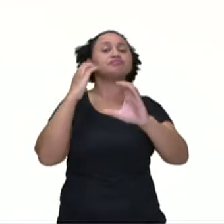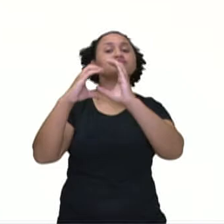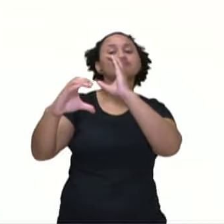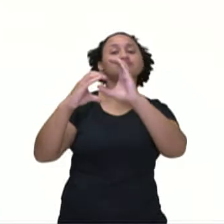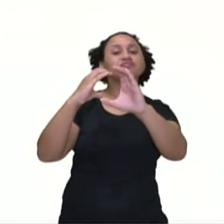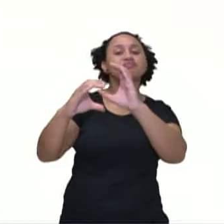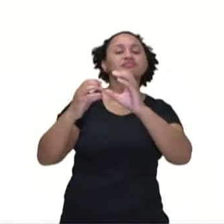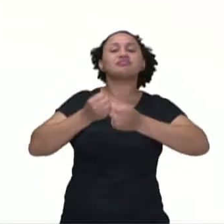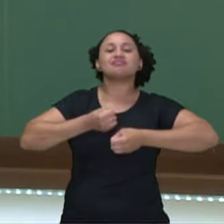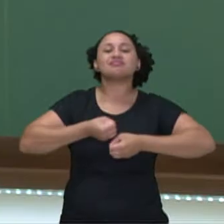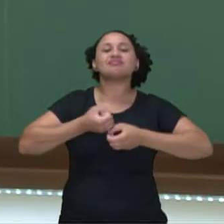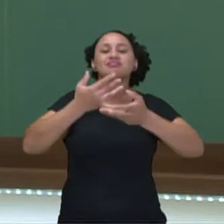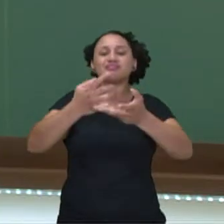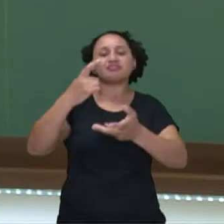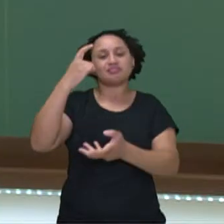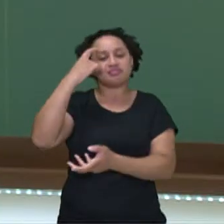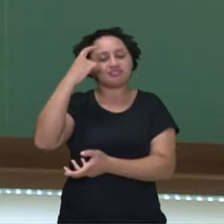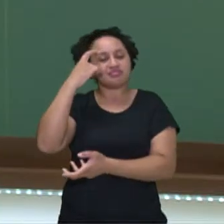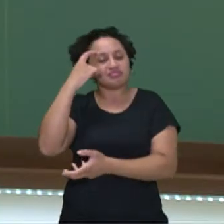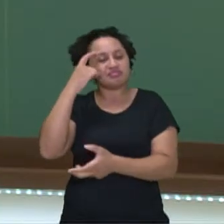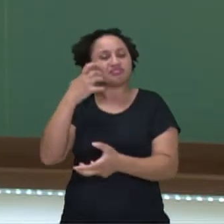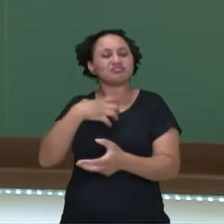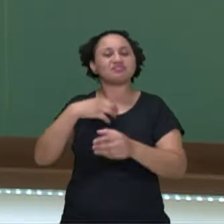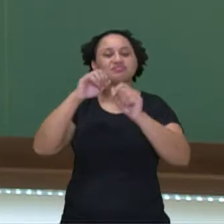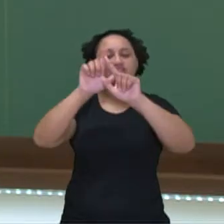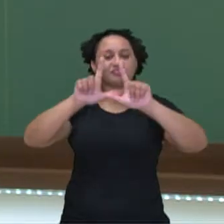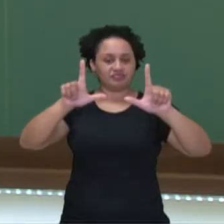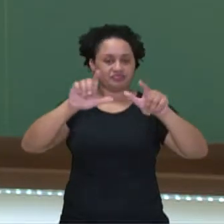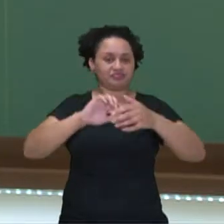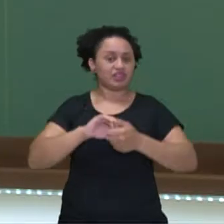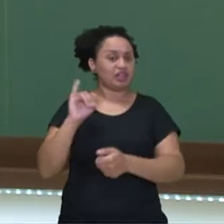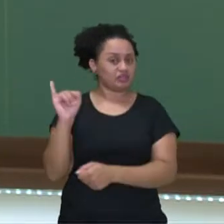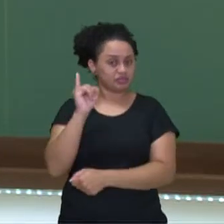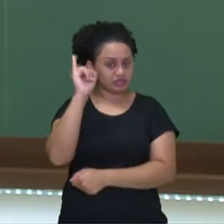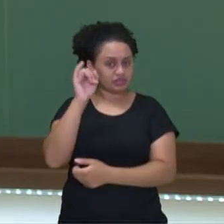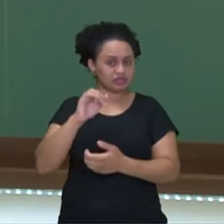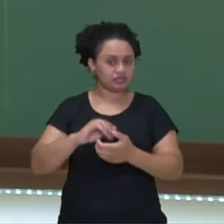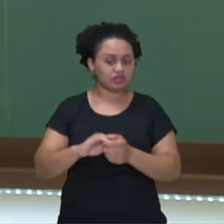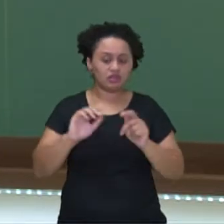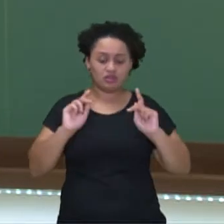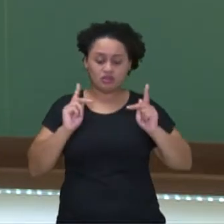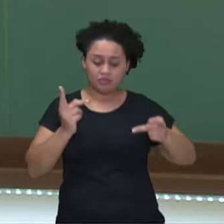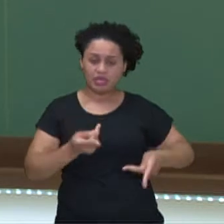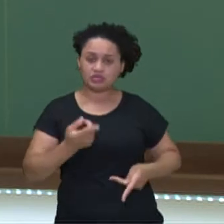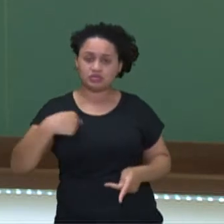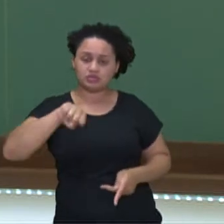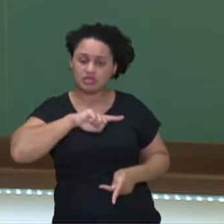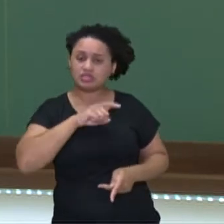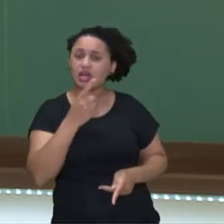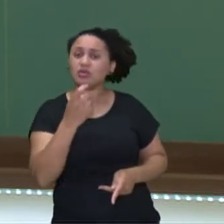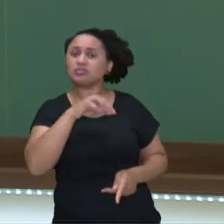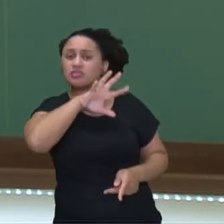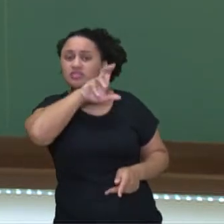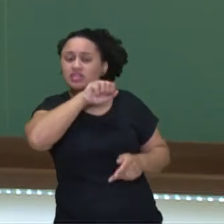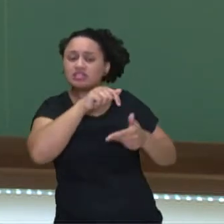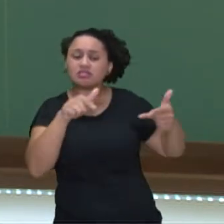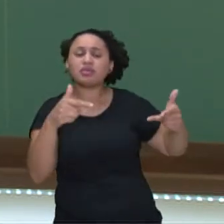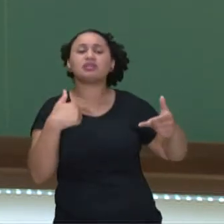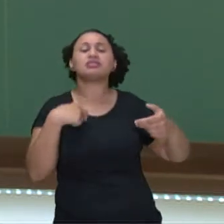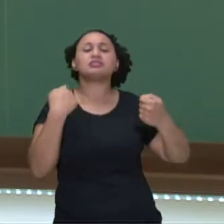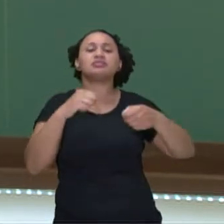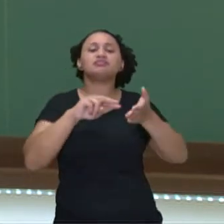expressar pensamentos, isso é fundamental. O ser humano é o único animal que busca dar sentido para